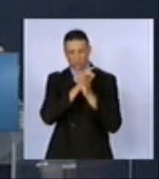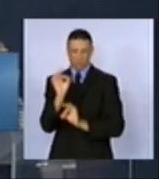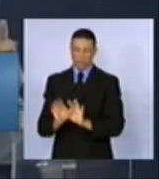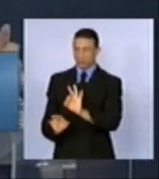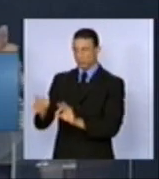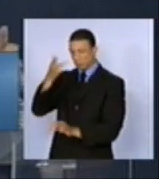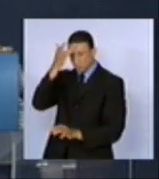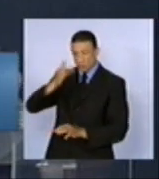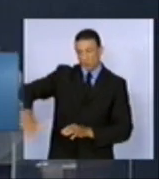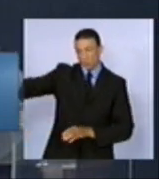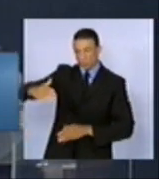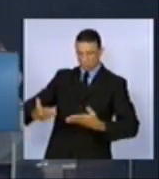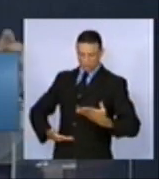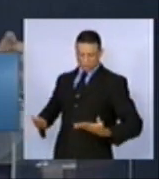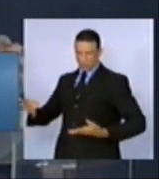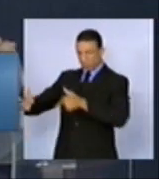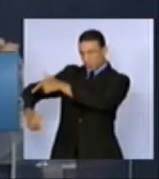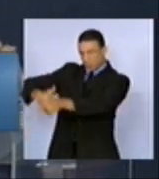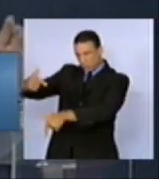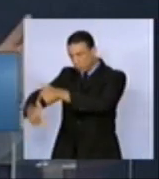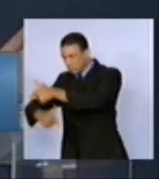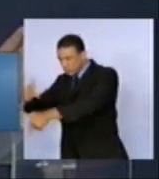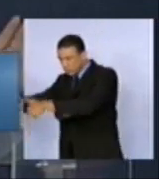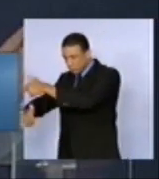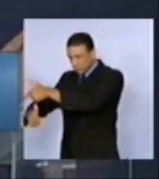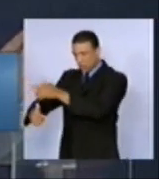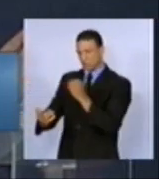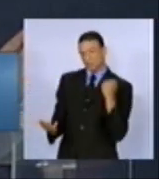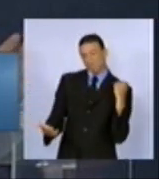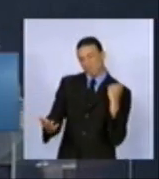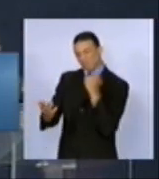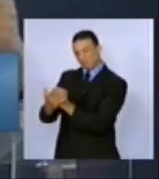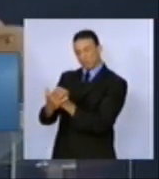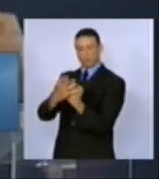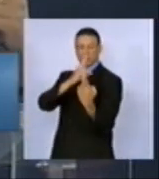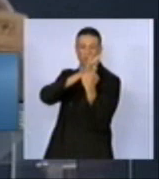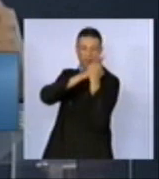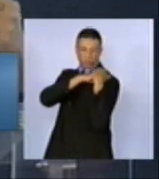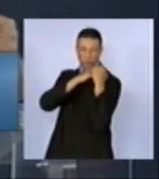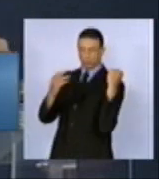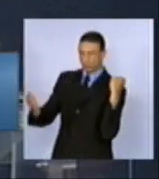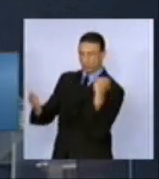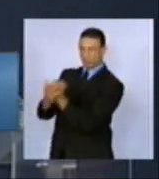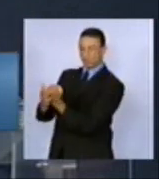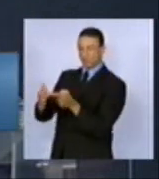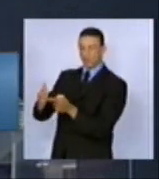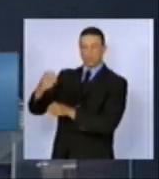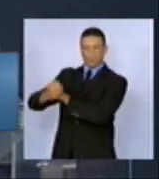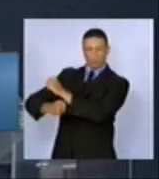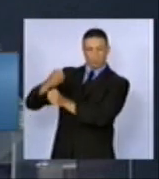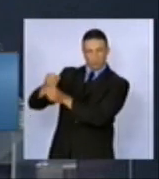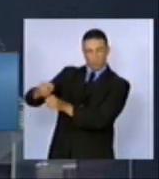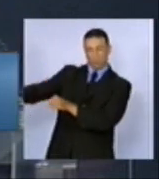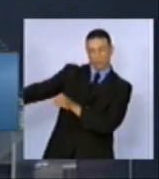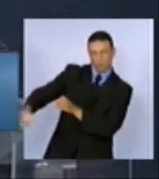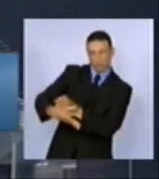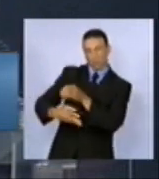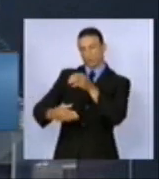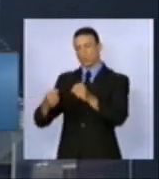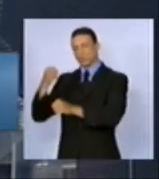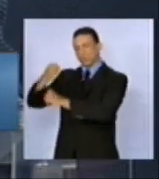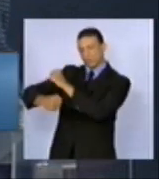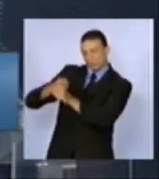de trabalho na cana de açúcar e possui o selo de empresa compromissada é um selo que é renovado anualmente aí com